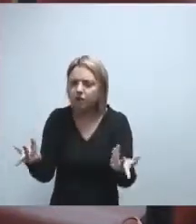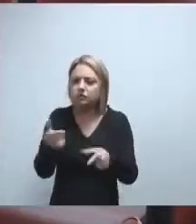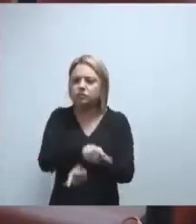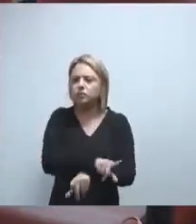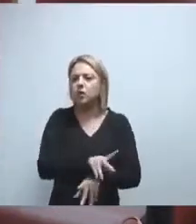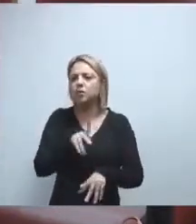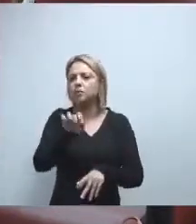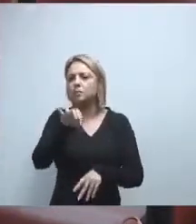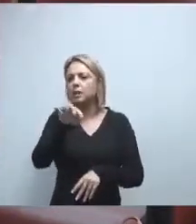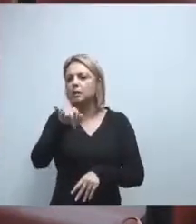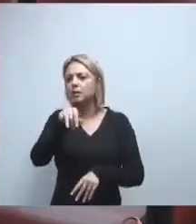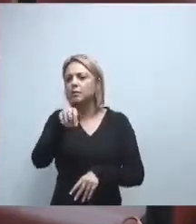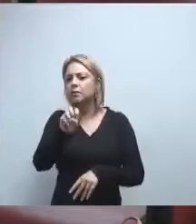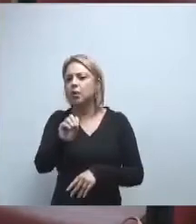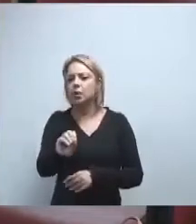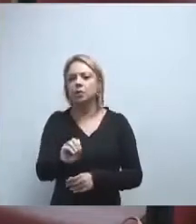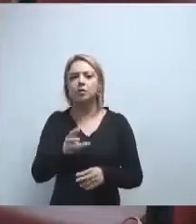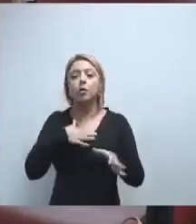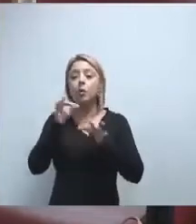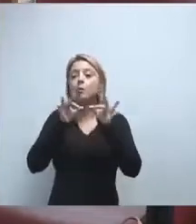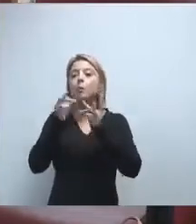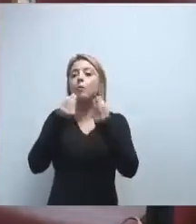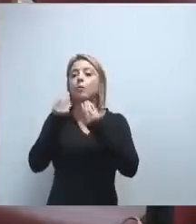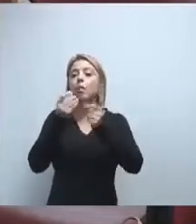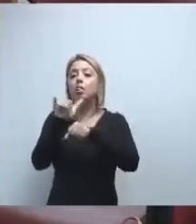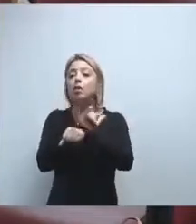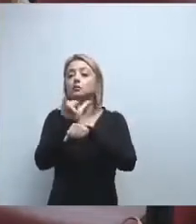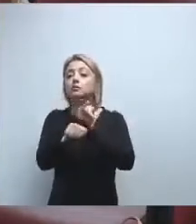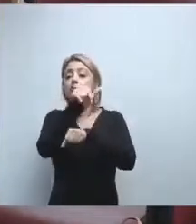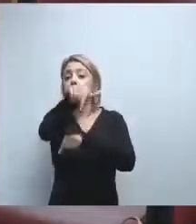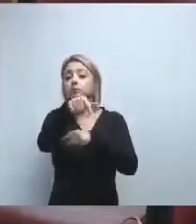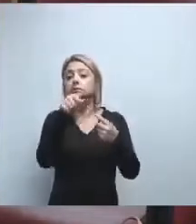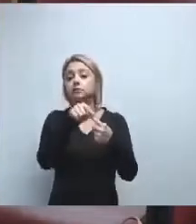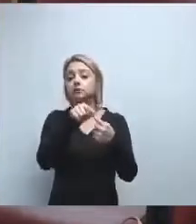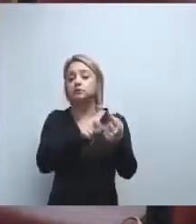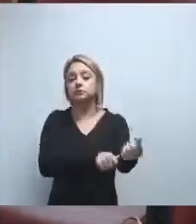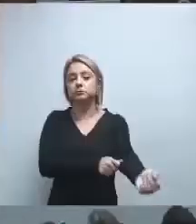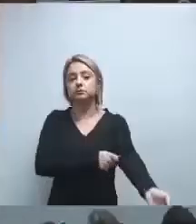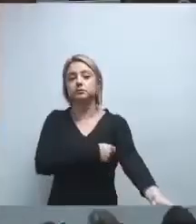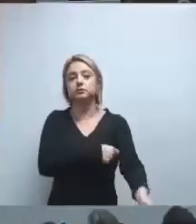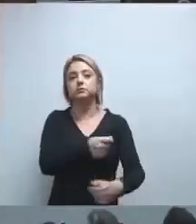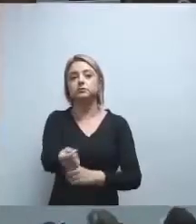isso e qual seria a melhor forma de organizar uma estratégia nesse sentido